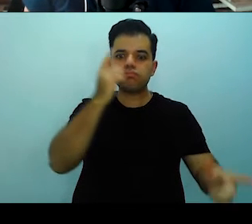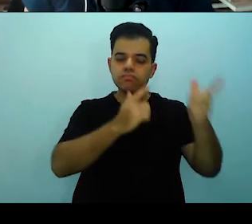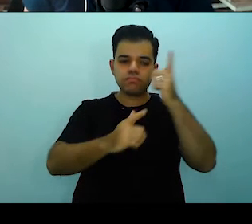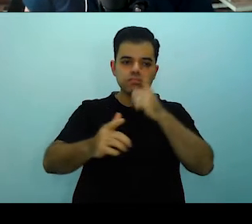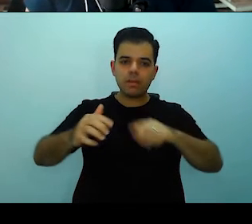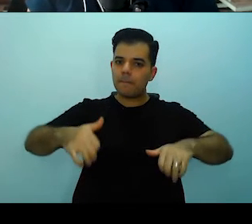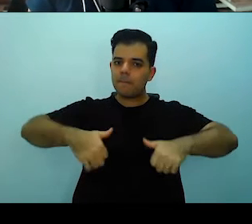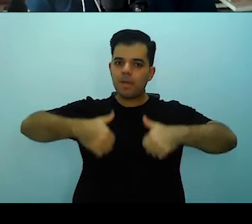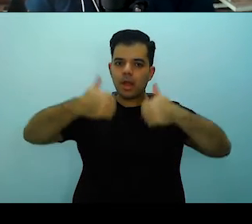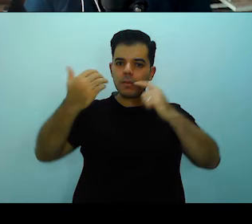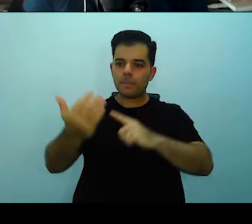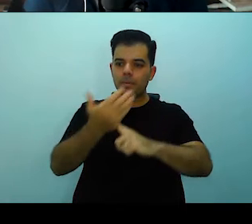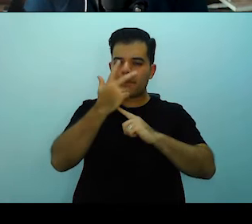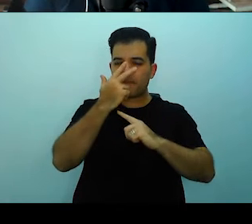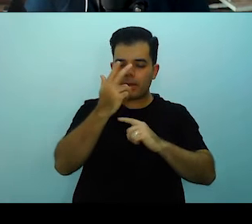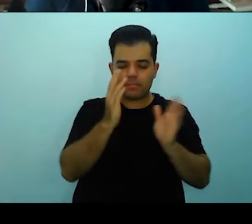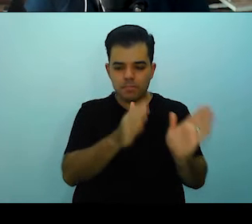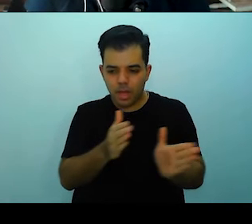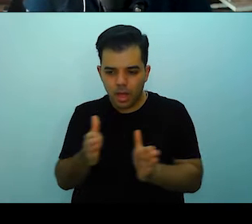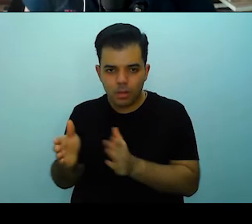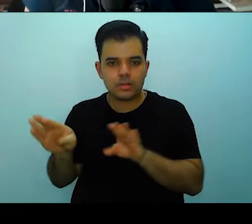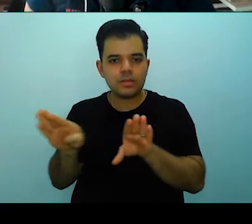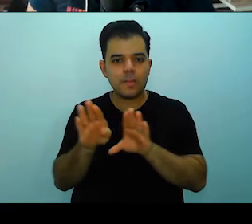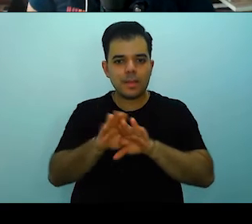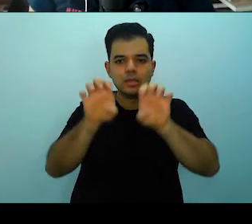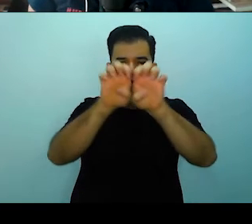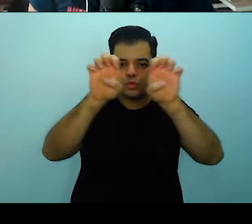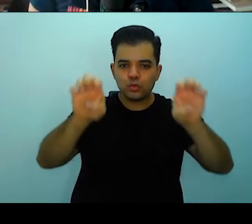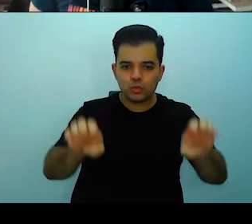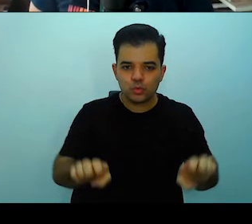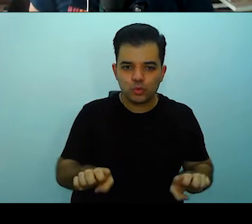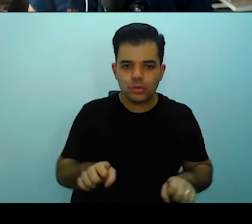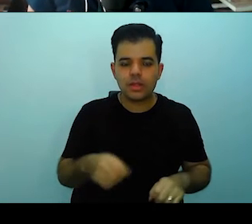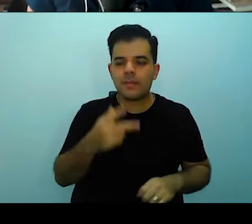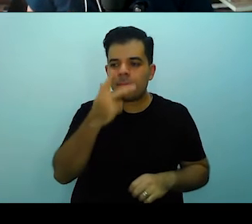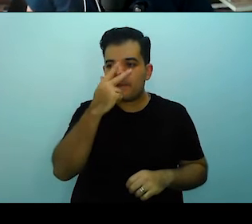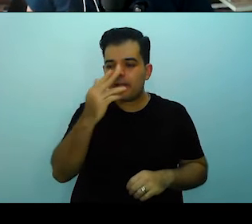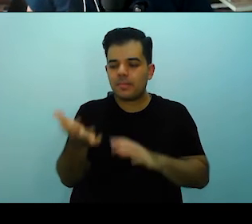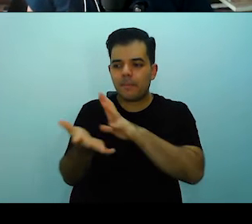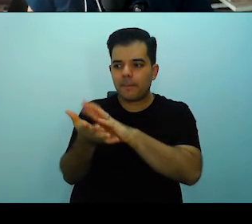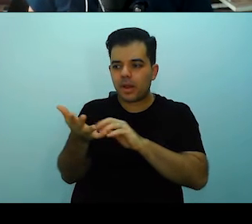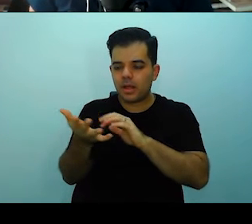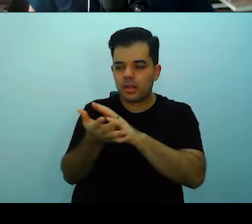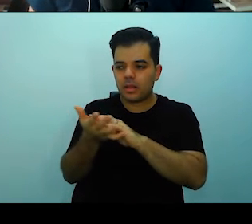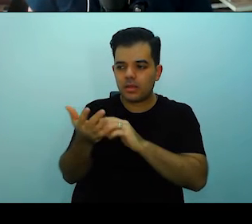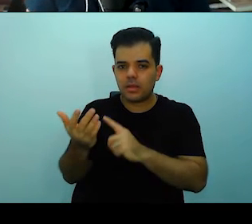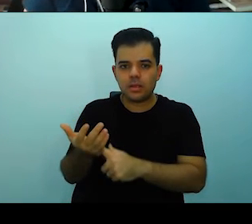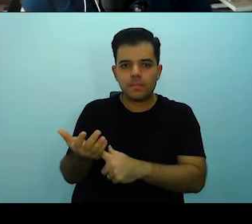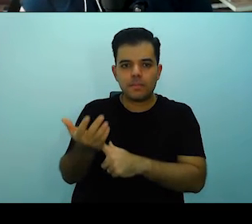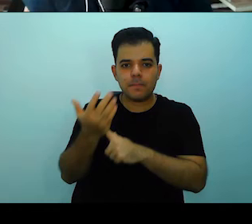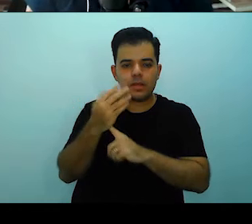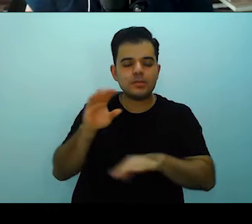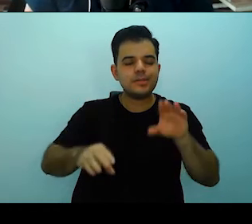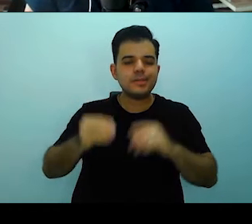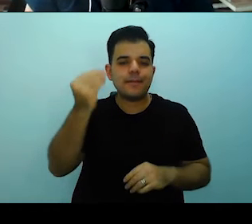uma tarefa, porque é para isso que a gente vai conceber um programa, se tornou muito mais palpável a partir do Braille. Às vezes você precisa de fazer um teste de